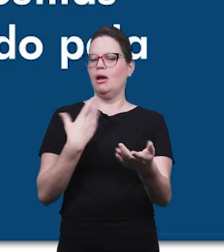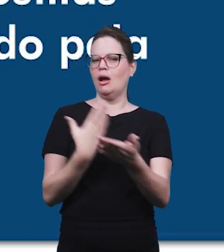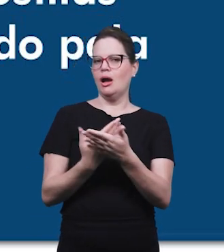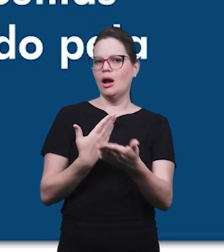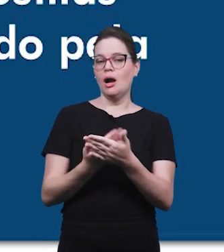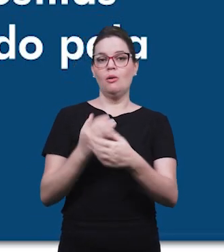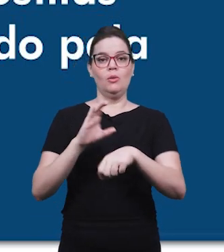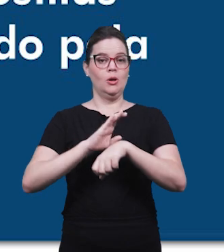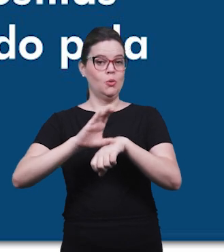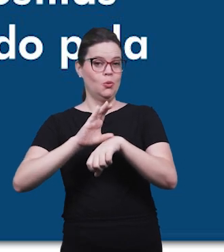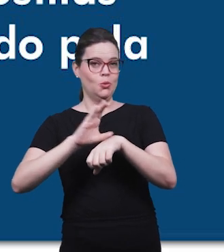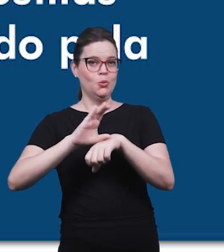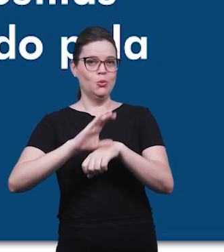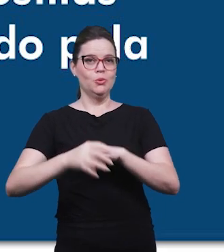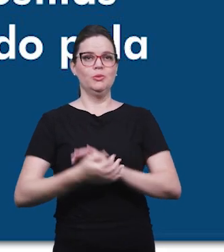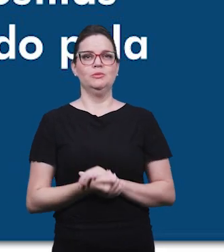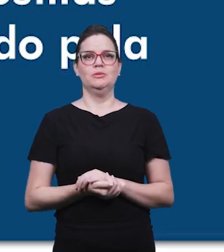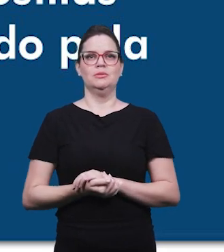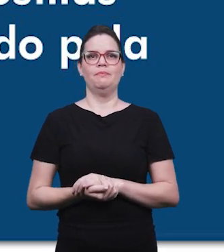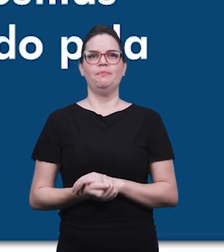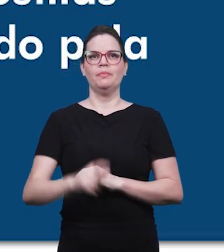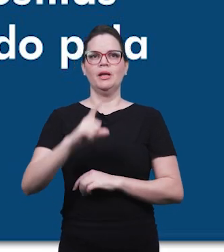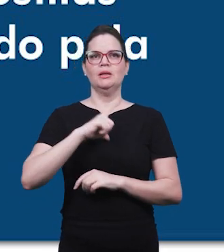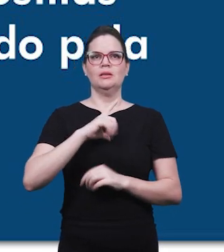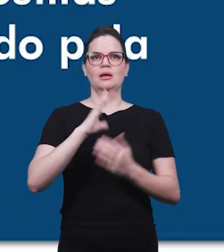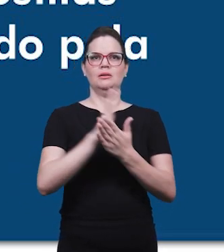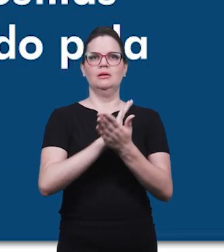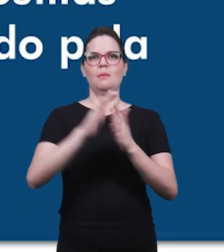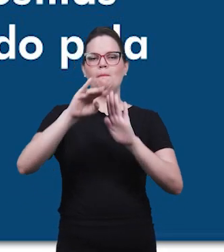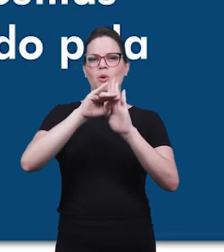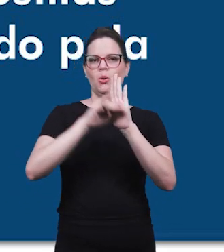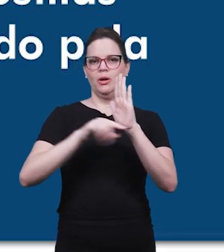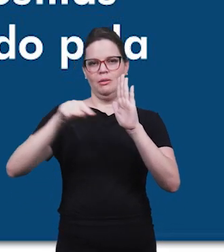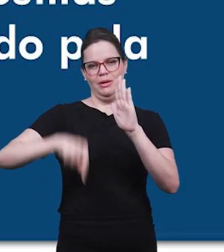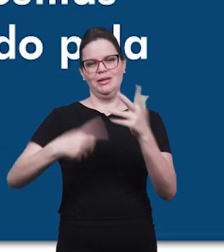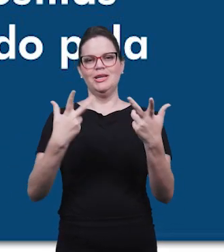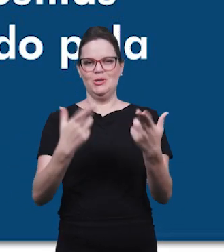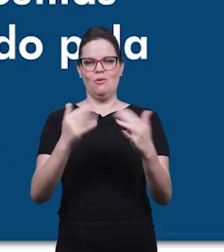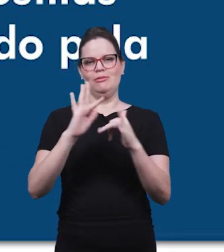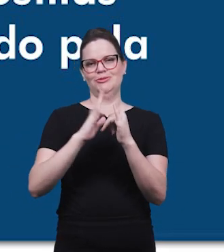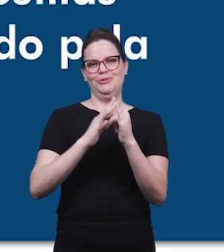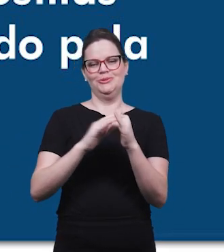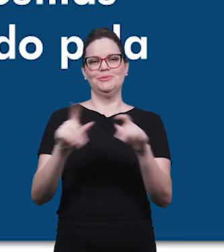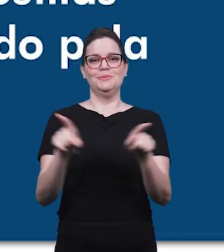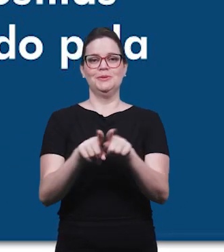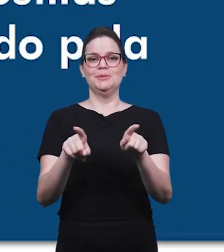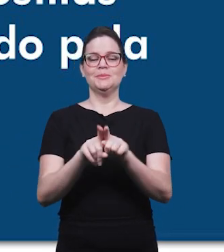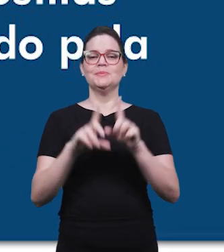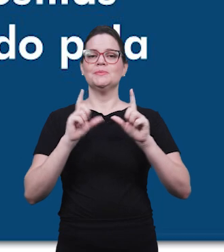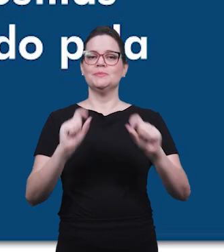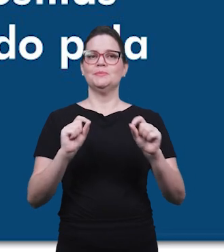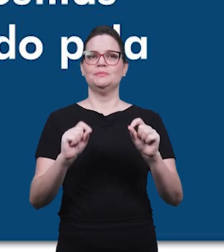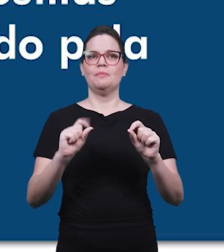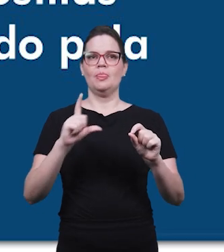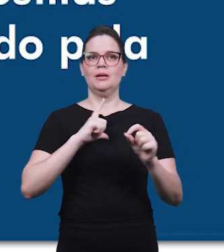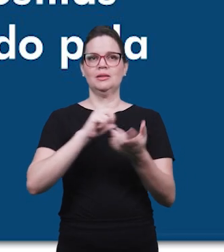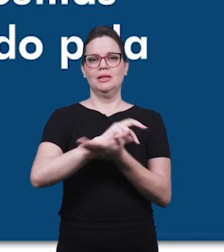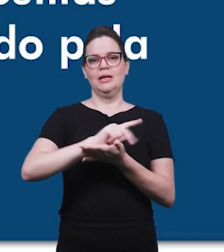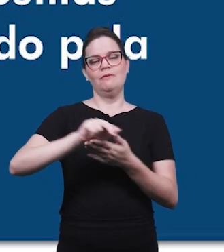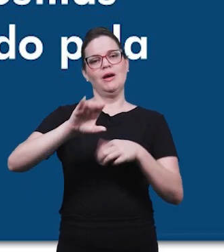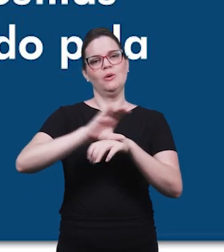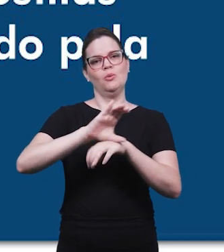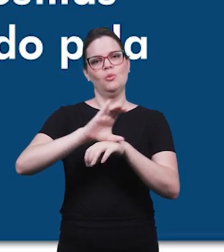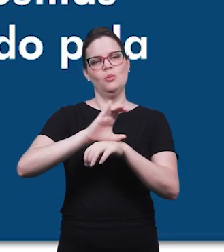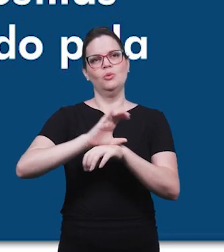tem cursos, né? Tem programas exibidos como esse. Tem vários cursos e